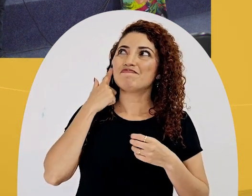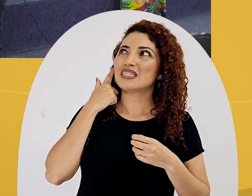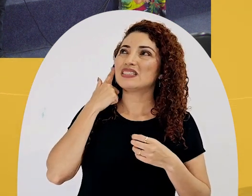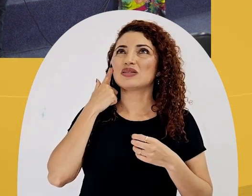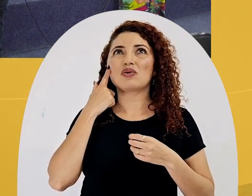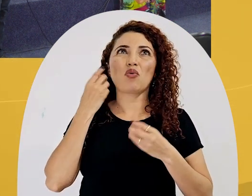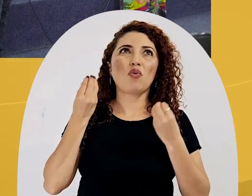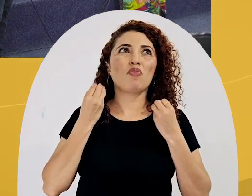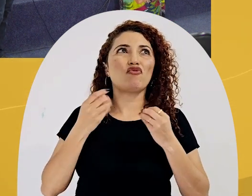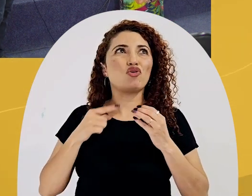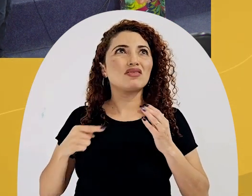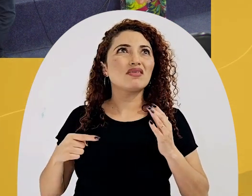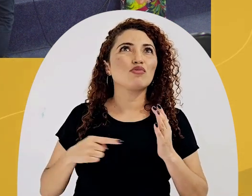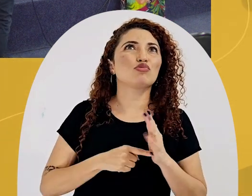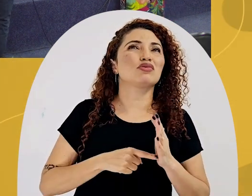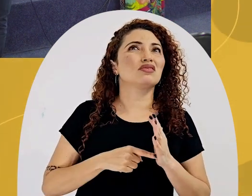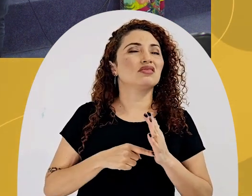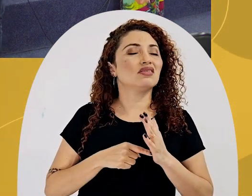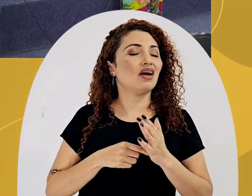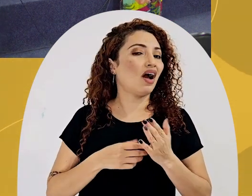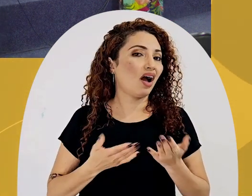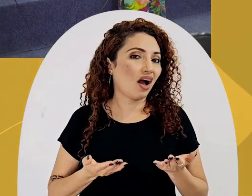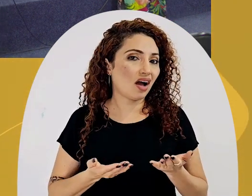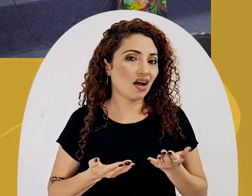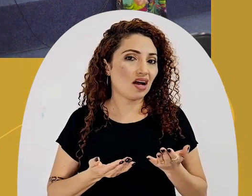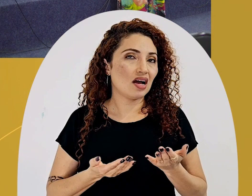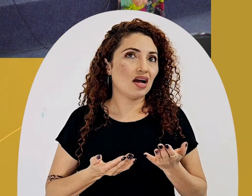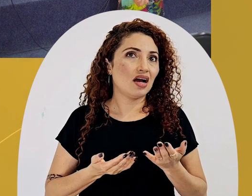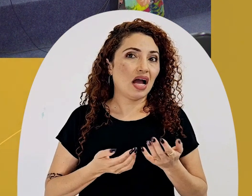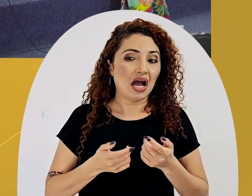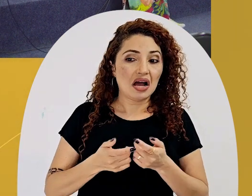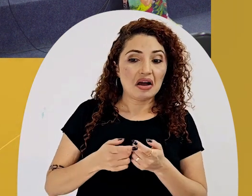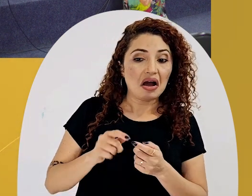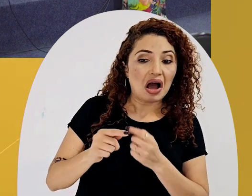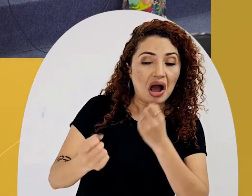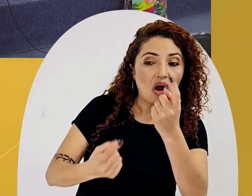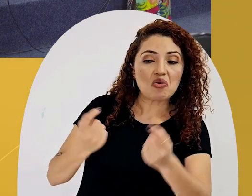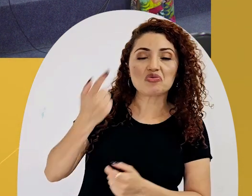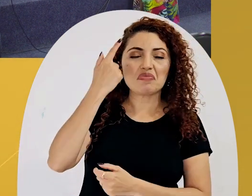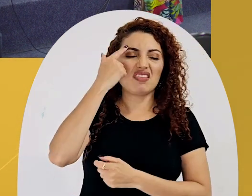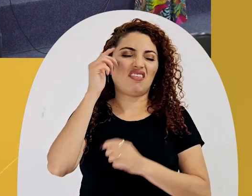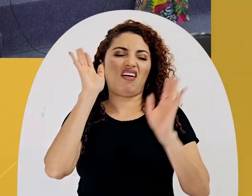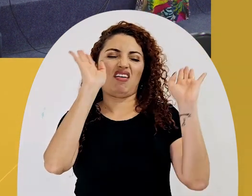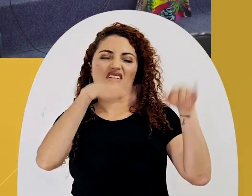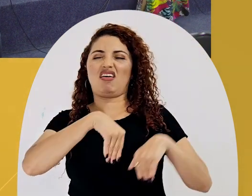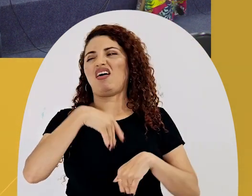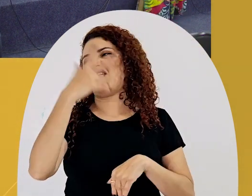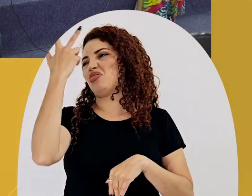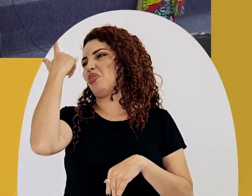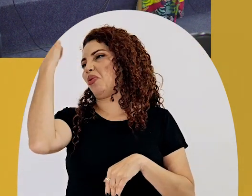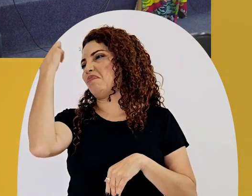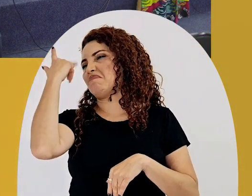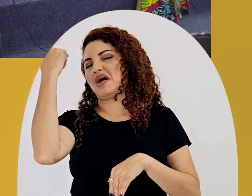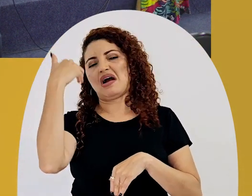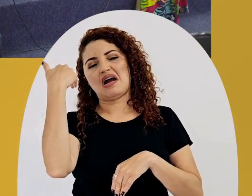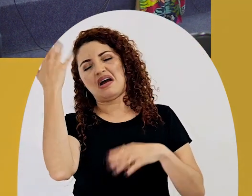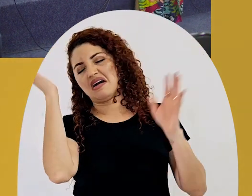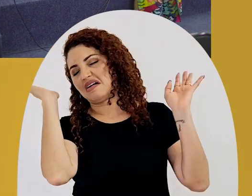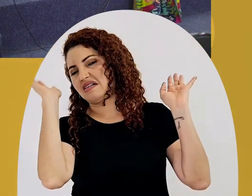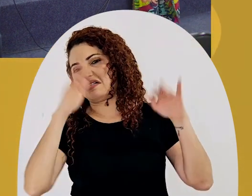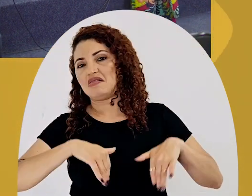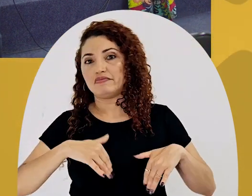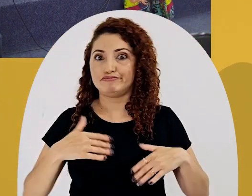isso? Sendo que, para alguns, é totalmente normatizado. A solução que eu achei, porque eu tinha